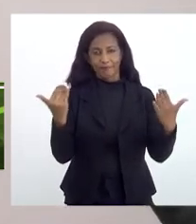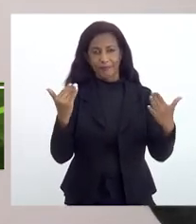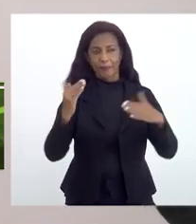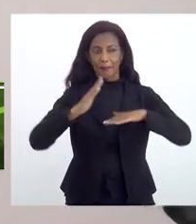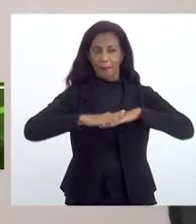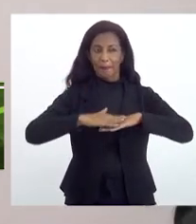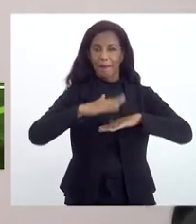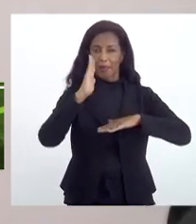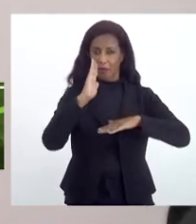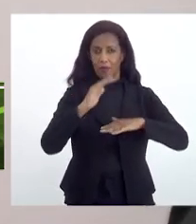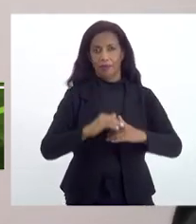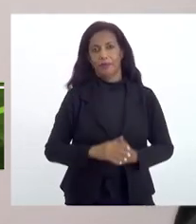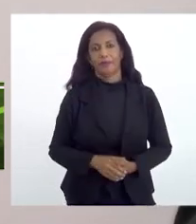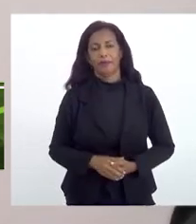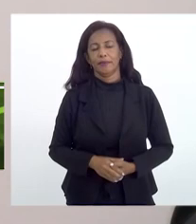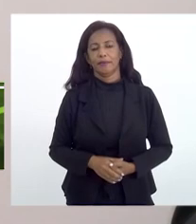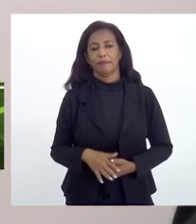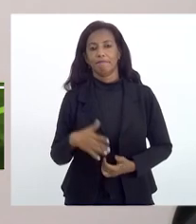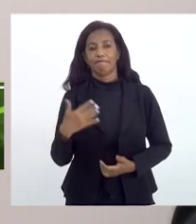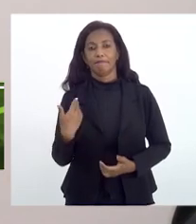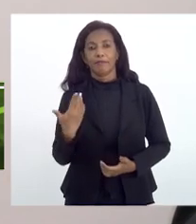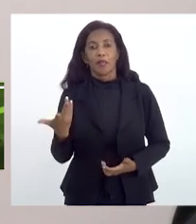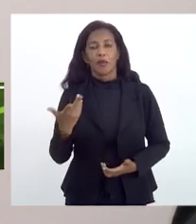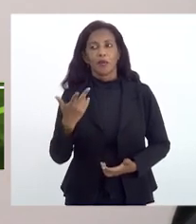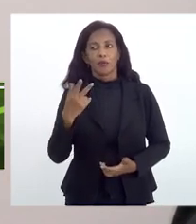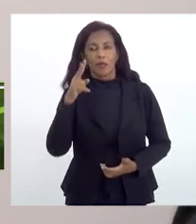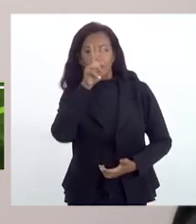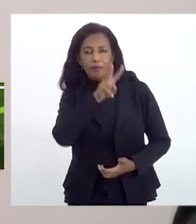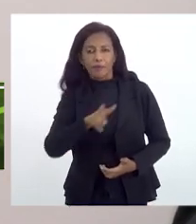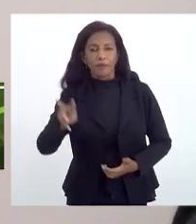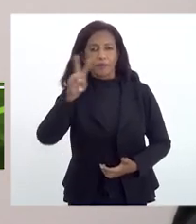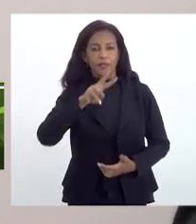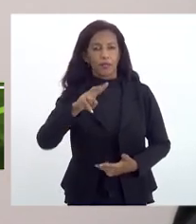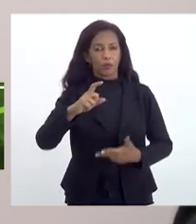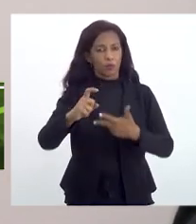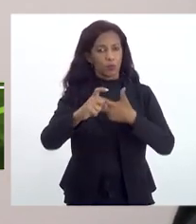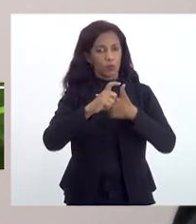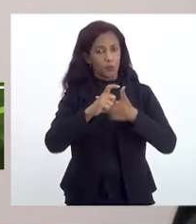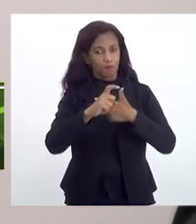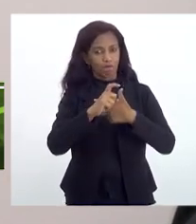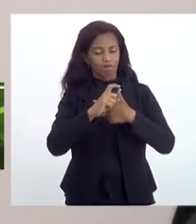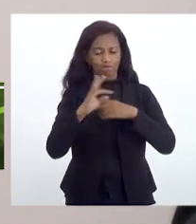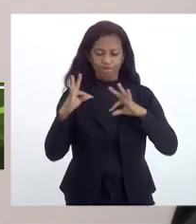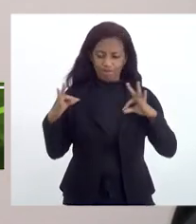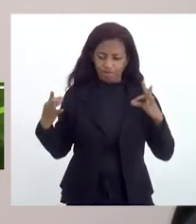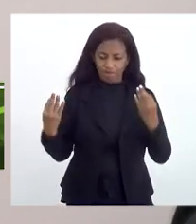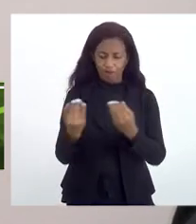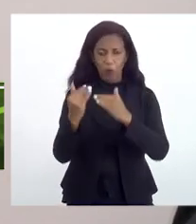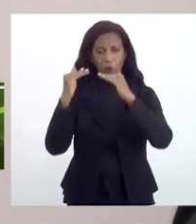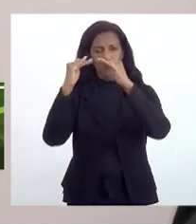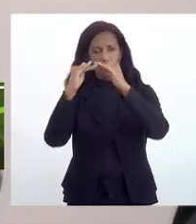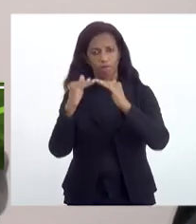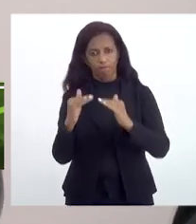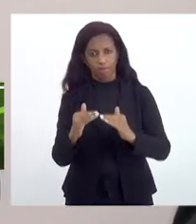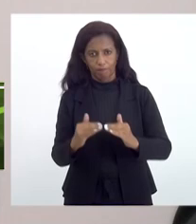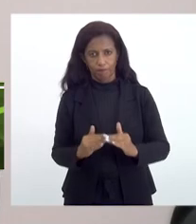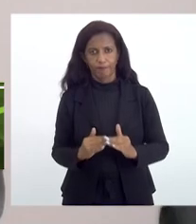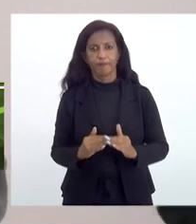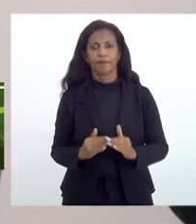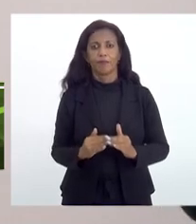maior. Então, do ponto de vista do Executivo, nós estamos totalmente de acordo com essa